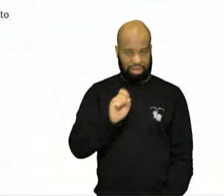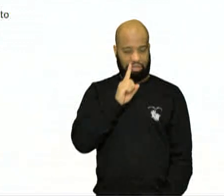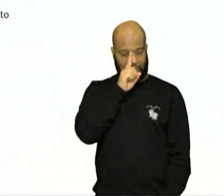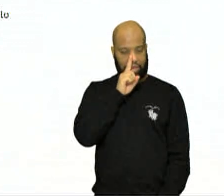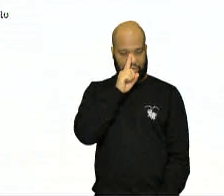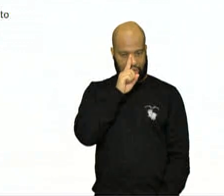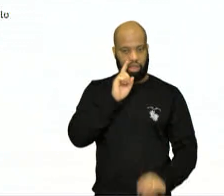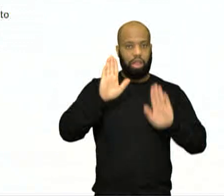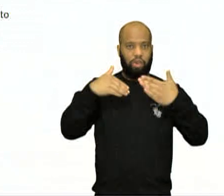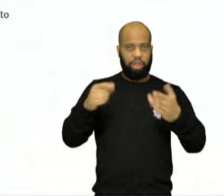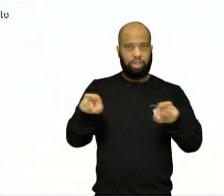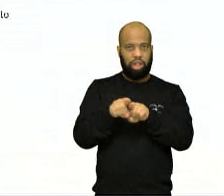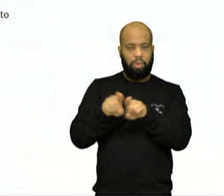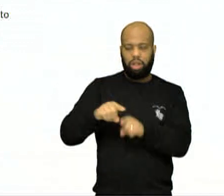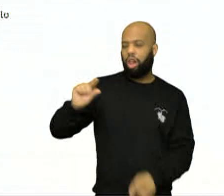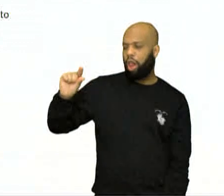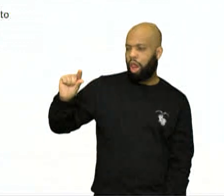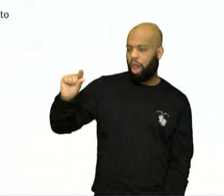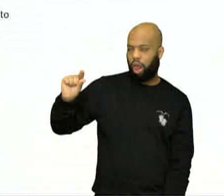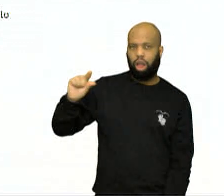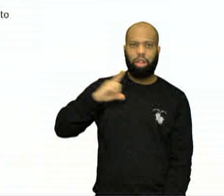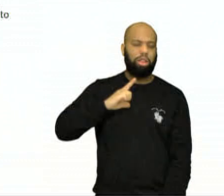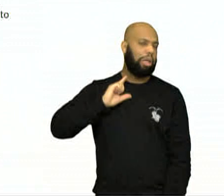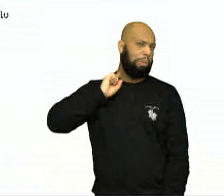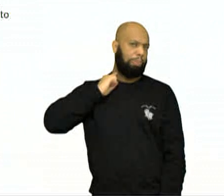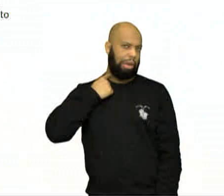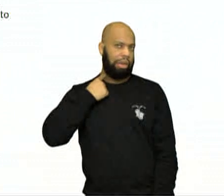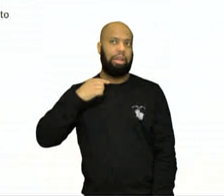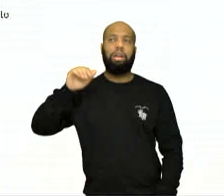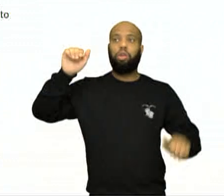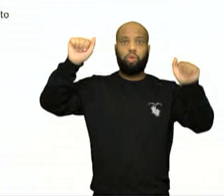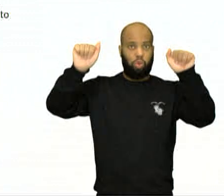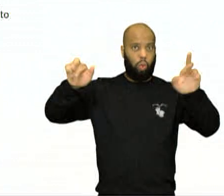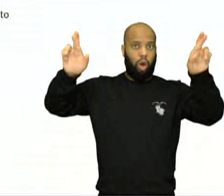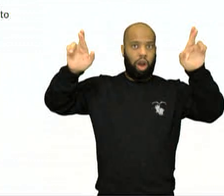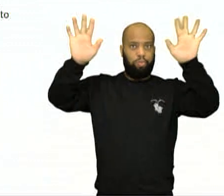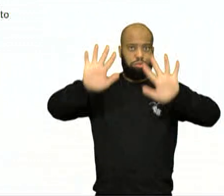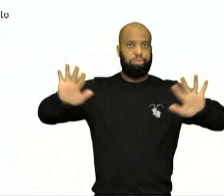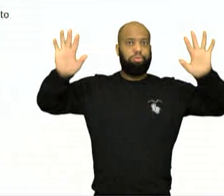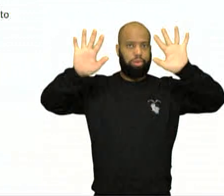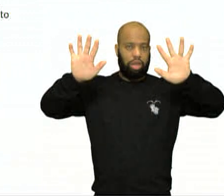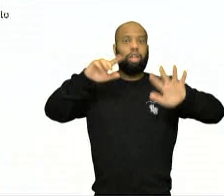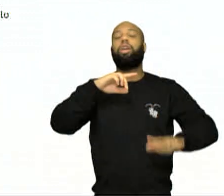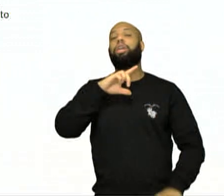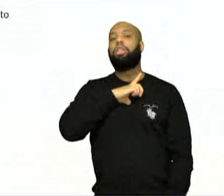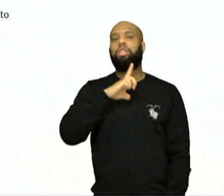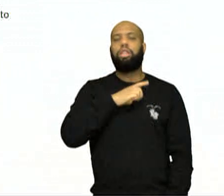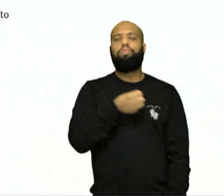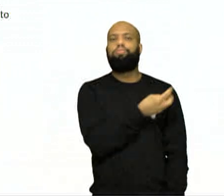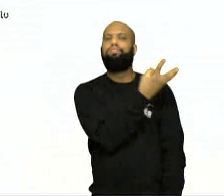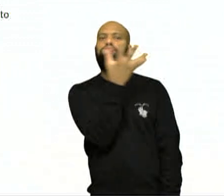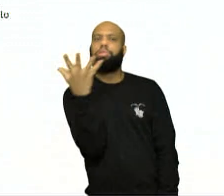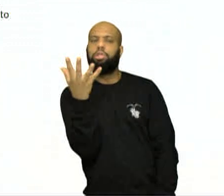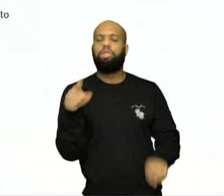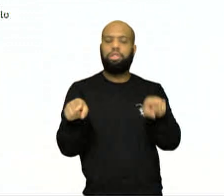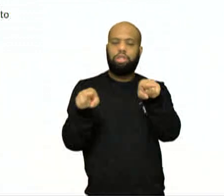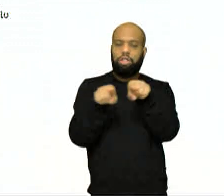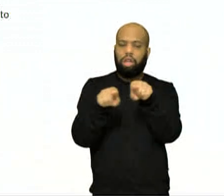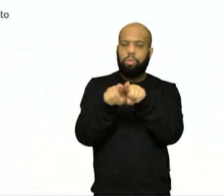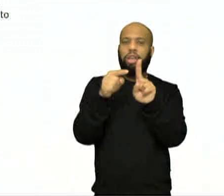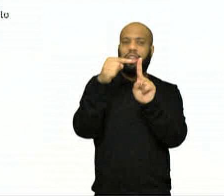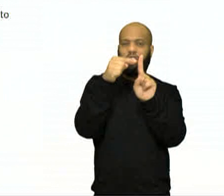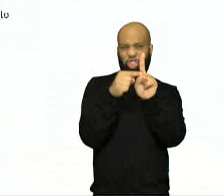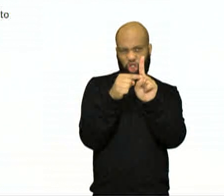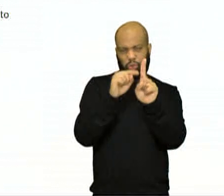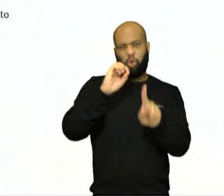e partículas sólidas no ar, né? Então eu tenho uma quantidade e um tipo, né, ou